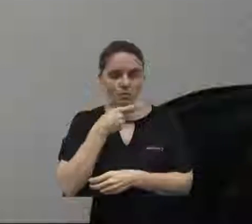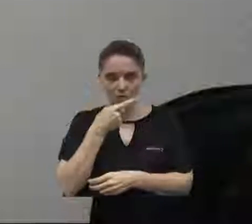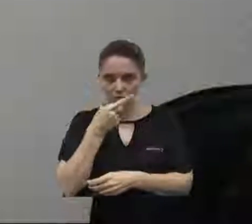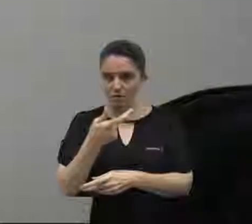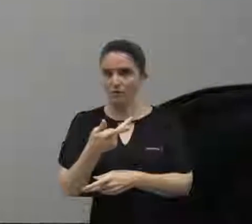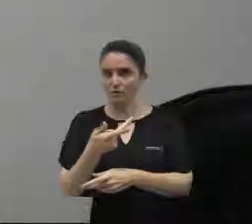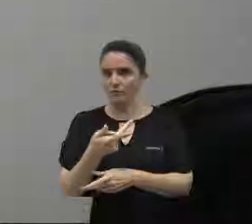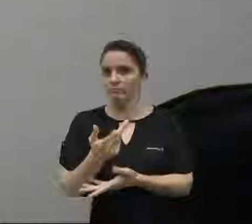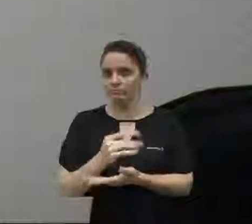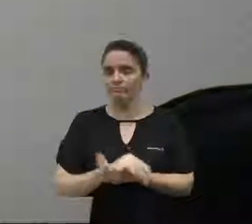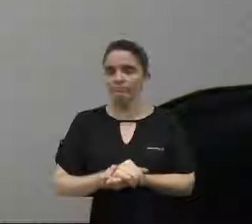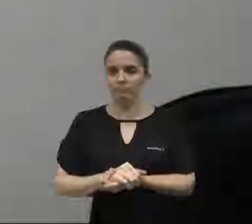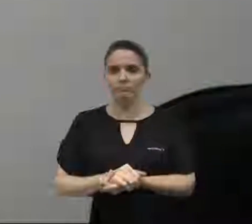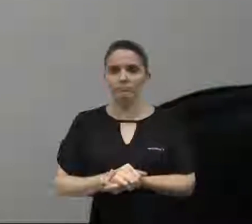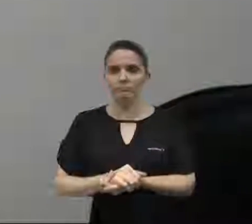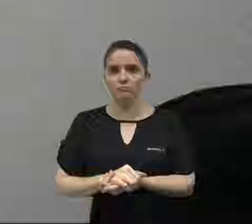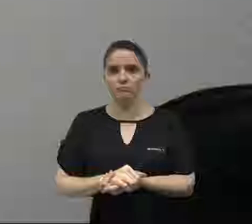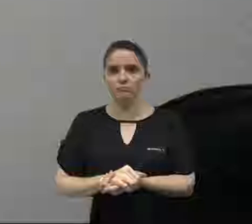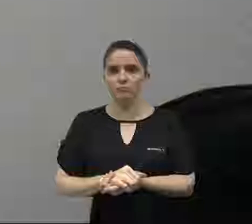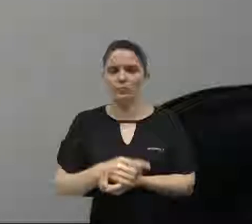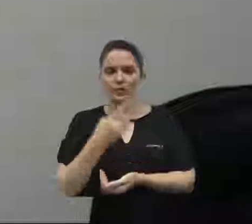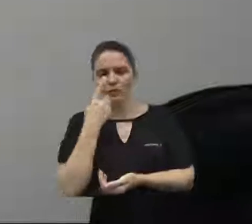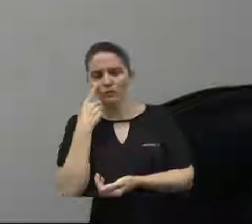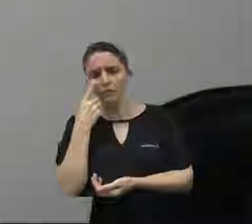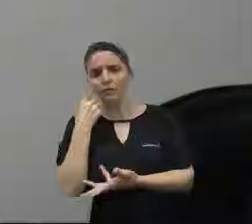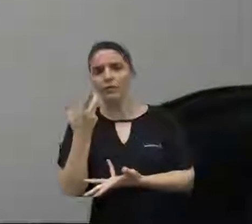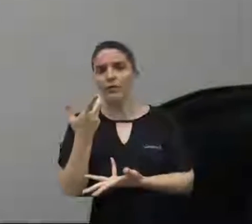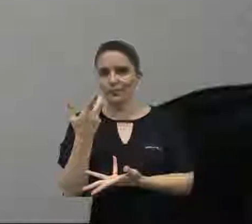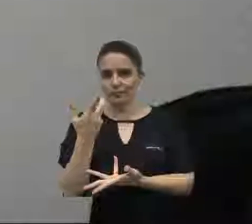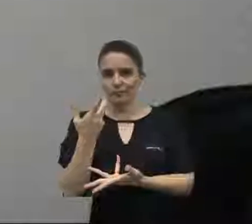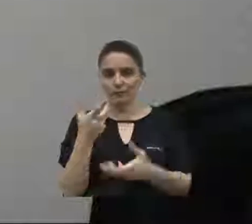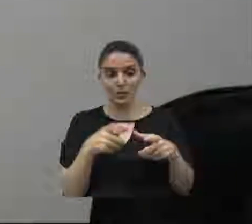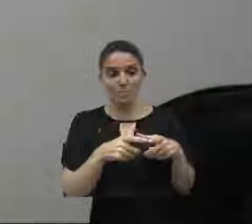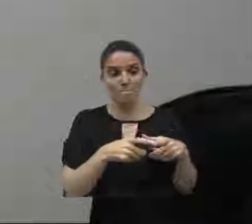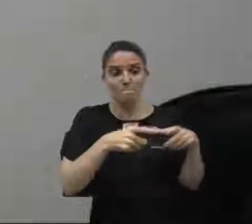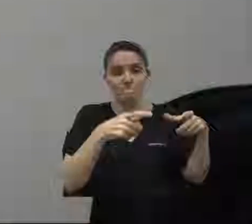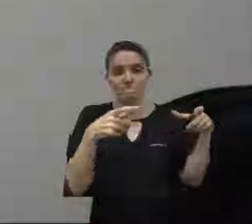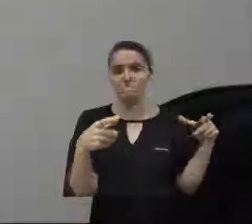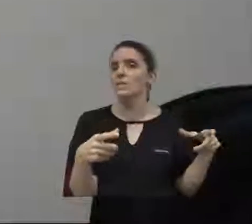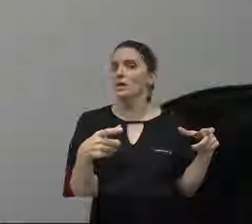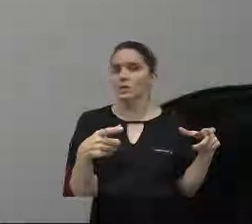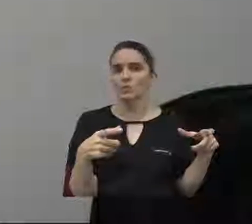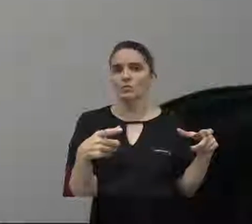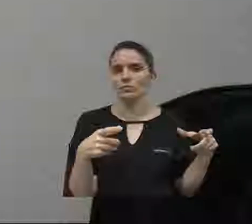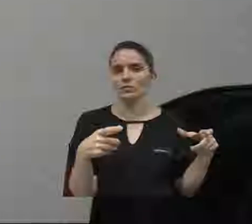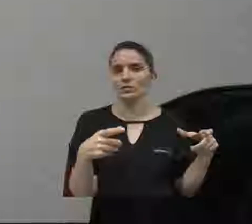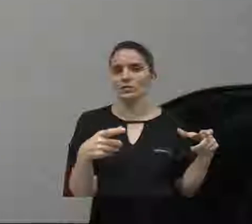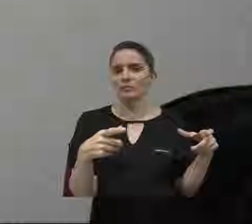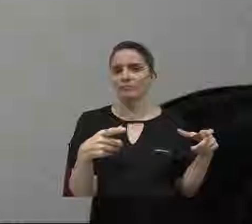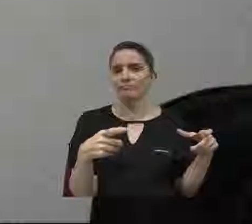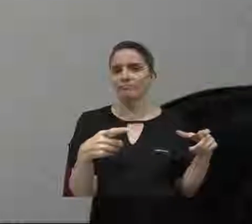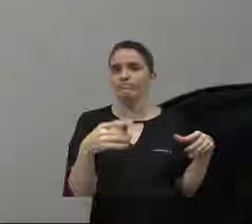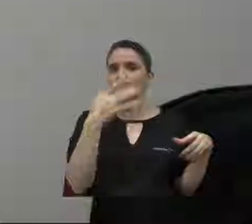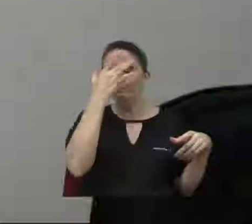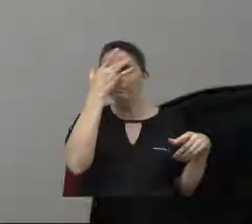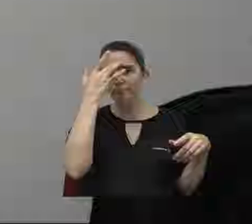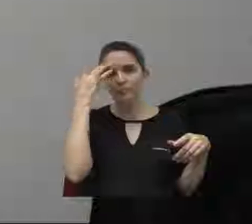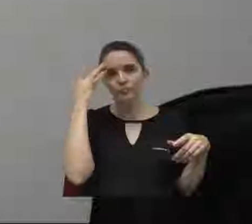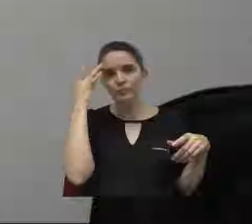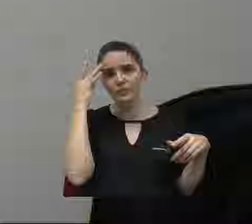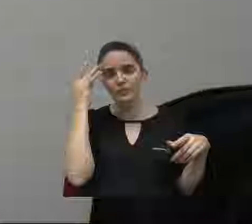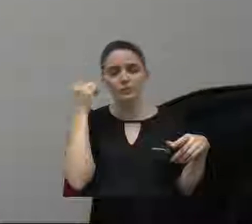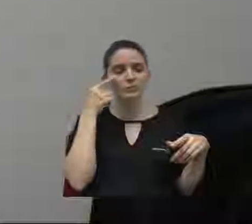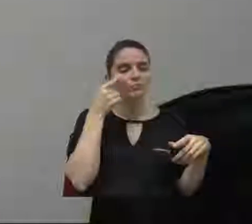para você saber. Inclusive a gente vai lá, como eu estou de vez em quando, lá a gente vê que o público ali, praticamente tem umas pessoas que a gente acaba vendo às vezes que a gente volta